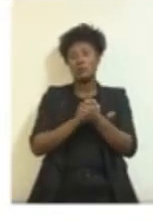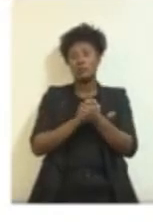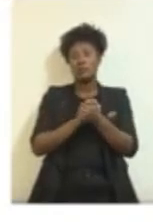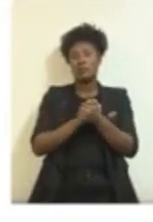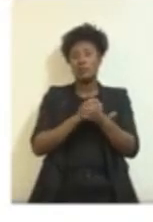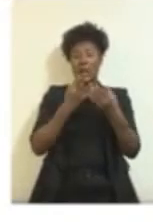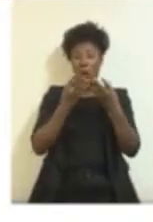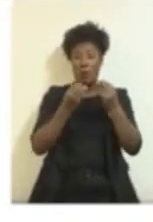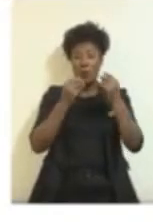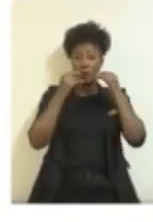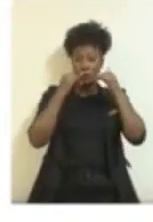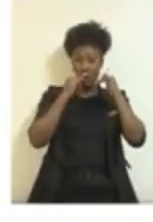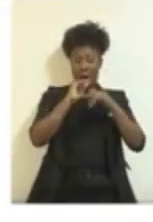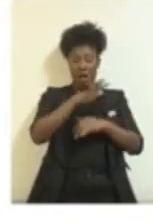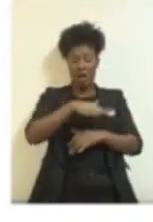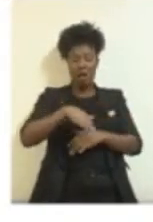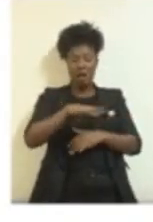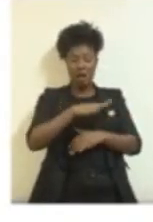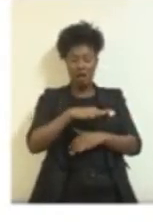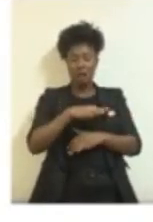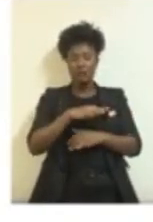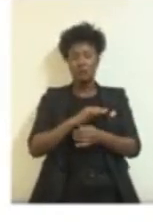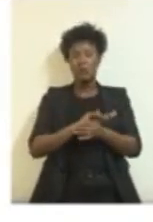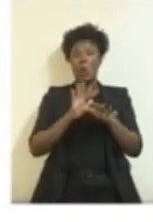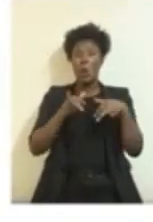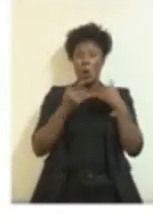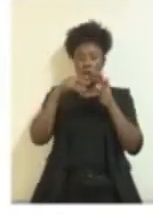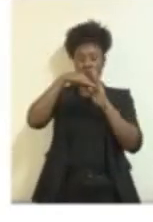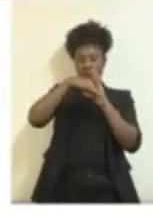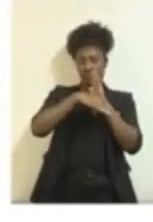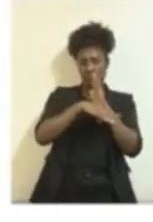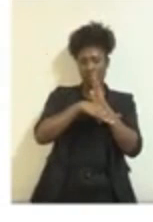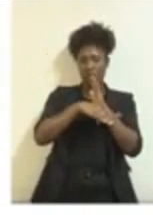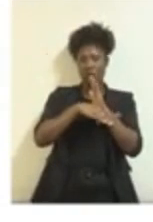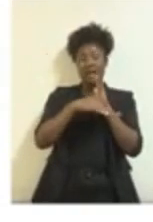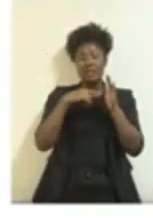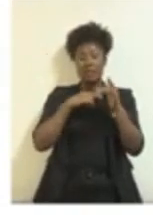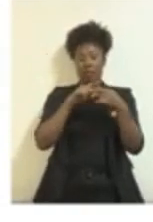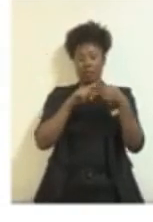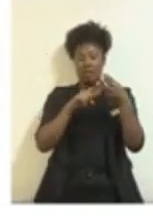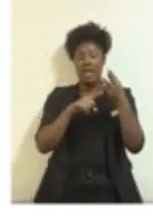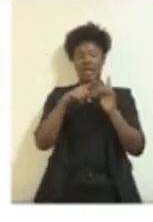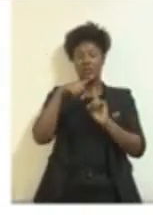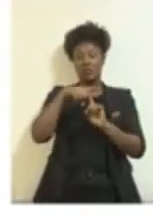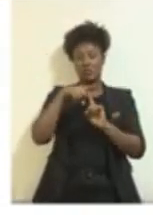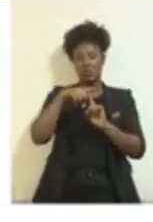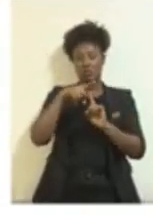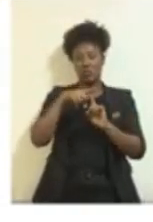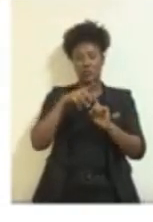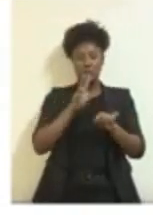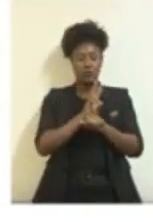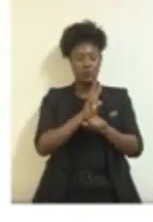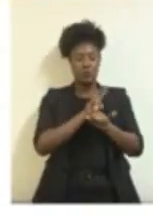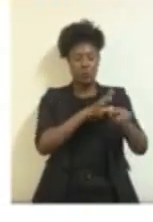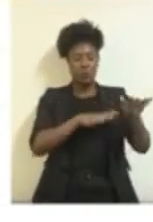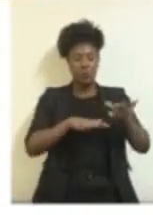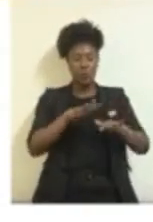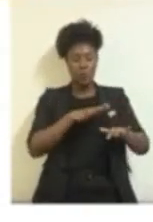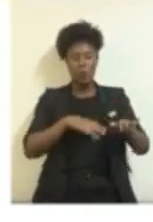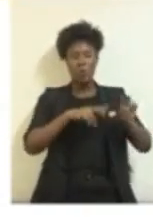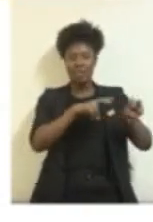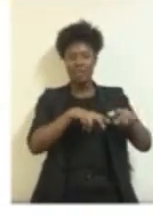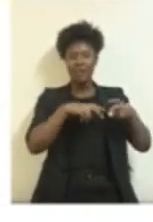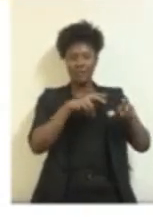cabeças de gado no high, e low, baixo, tá? Então 3 tipos de manejo de campo, mas tudo campo nativo que nunca